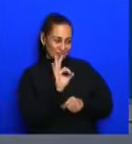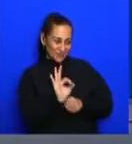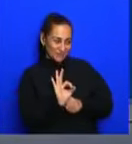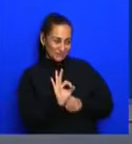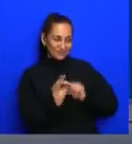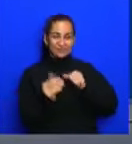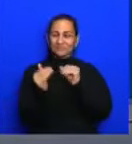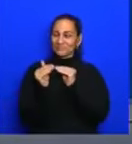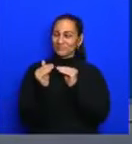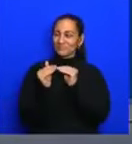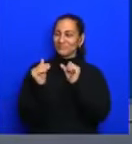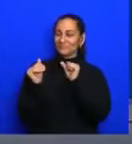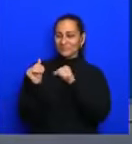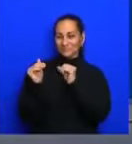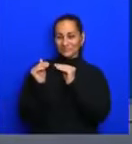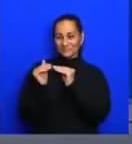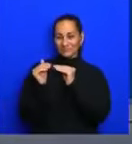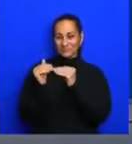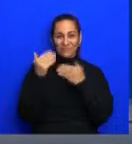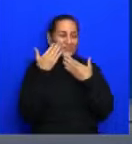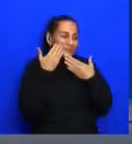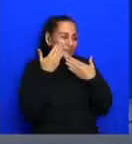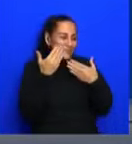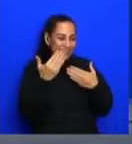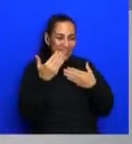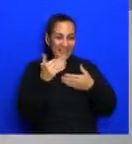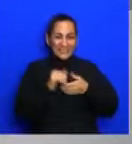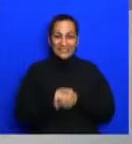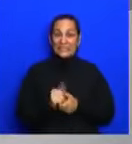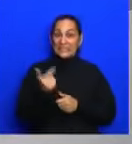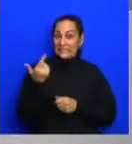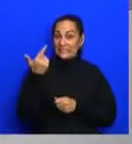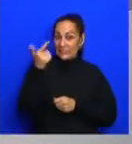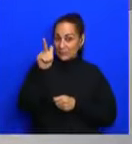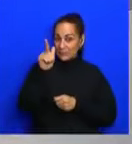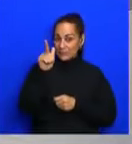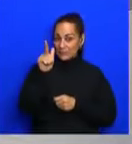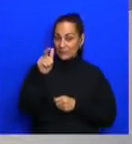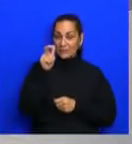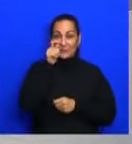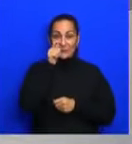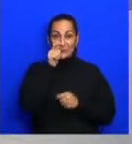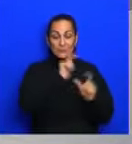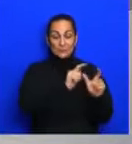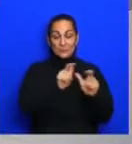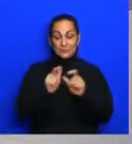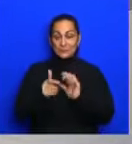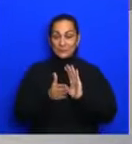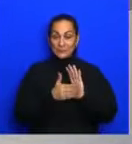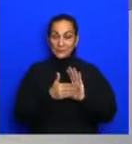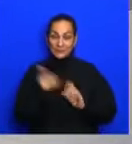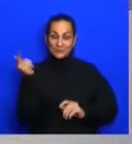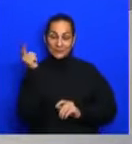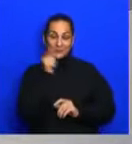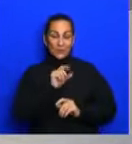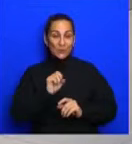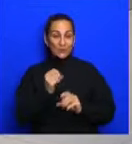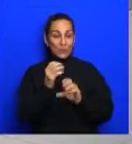confirmam? Sim, confirmo. Sim, eu confirmo. Obrigado. Após a apuração, você vai poder saber de onde são as apostas